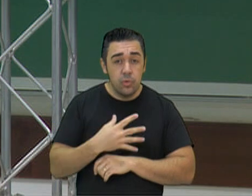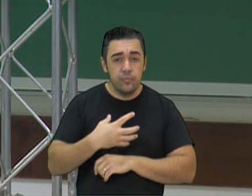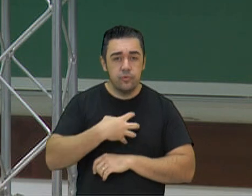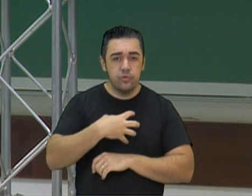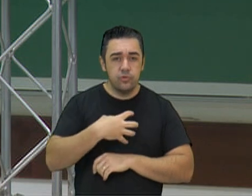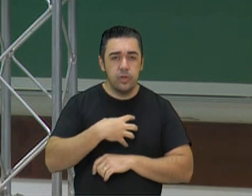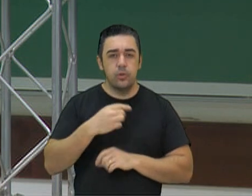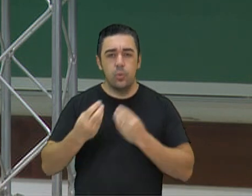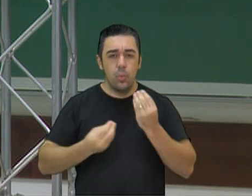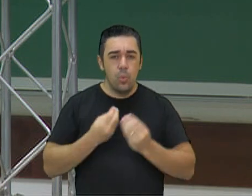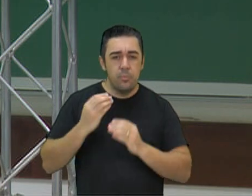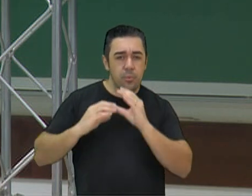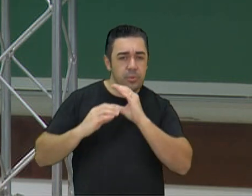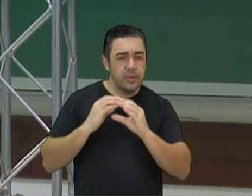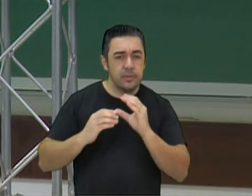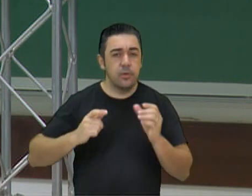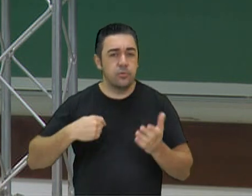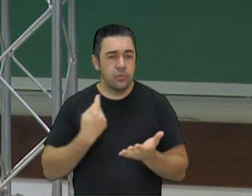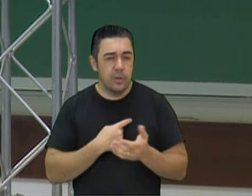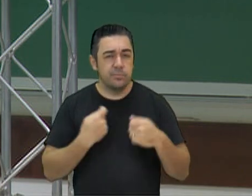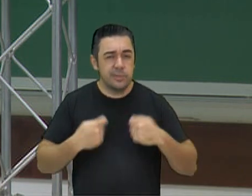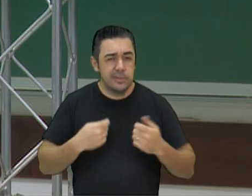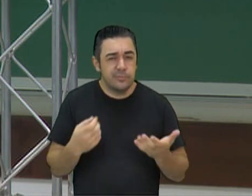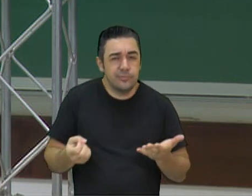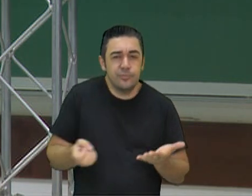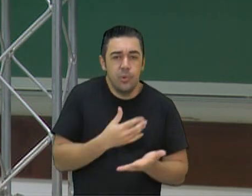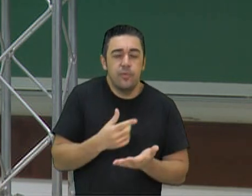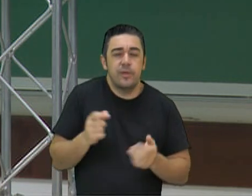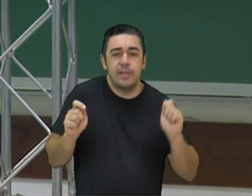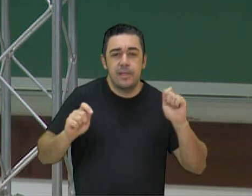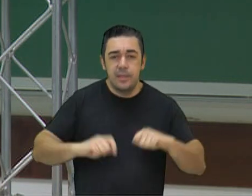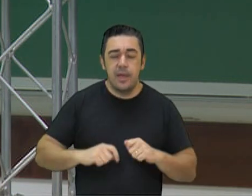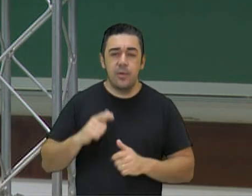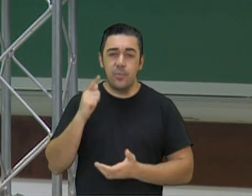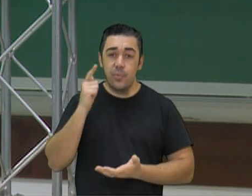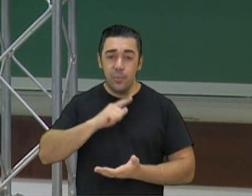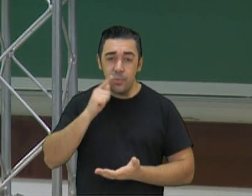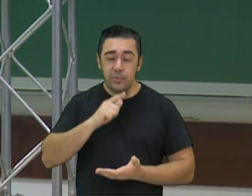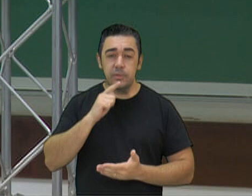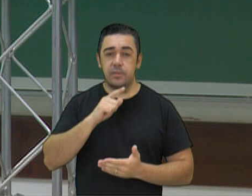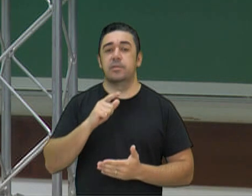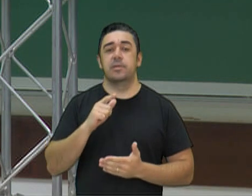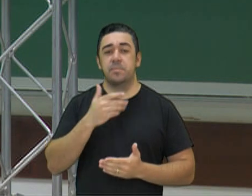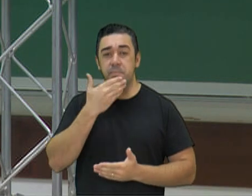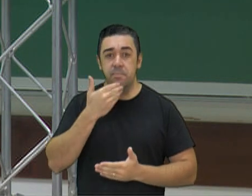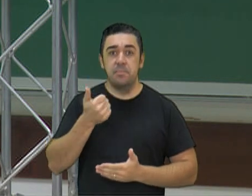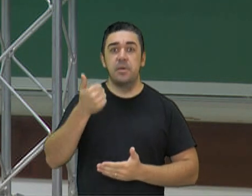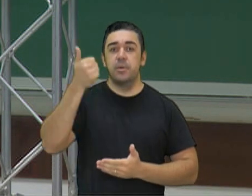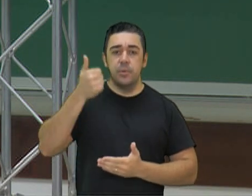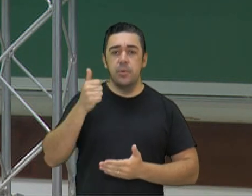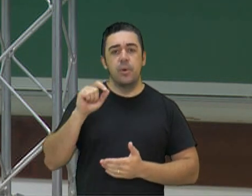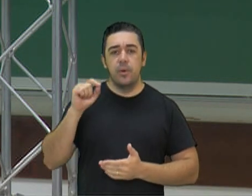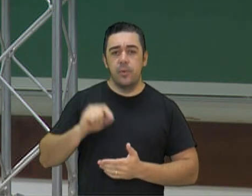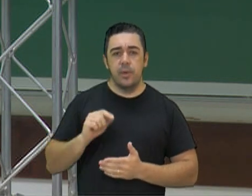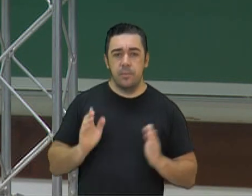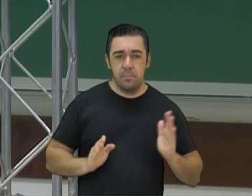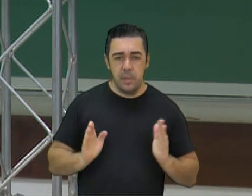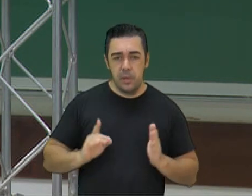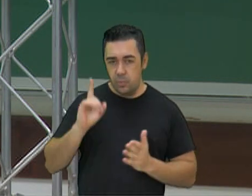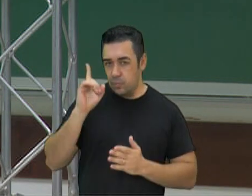de comunicação, temos que nos reinventar para poder dar conta de passar, né? De superar essa fase tão delicada para todos